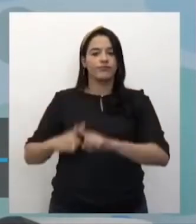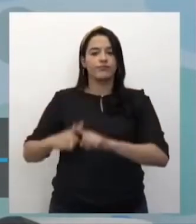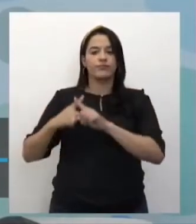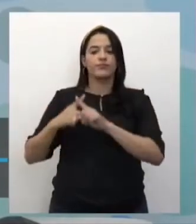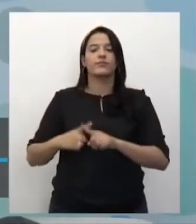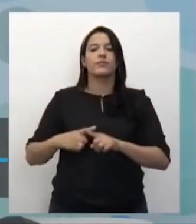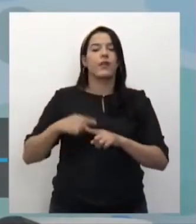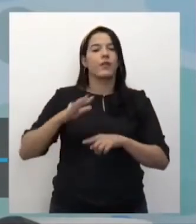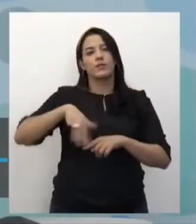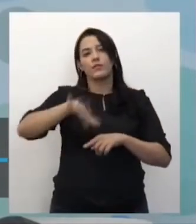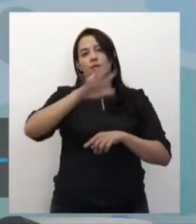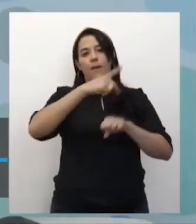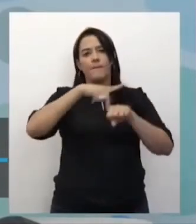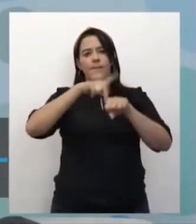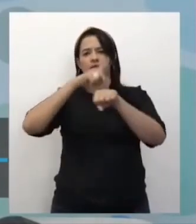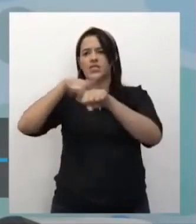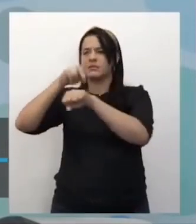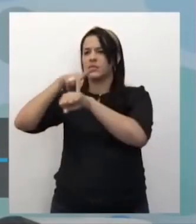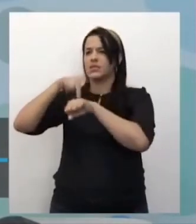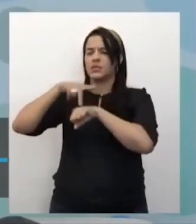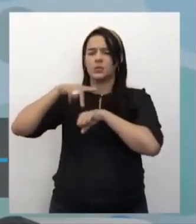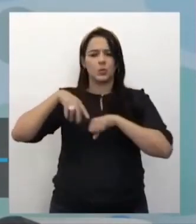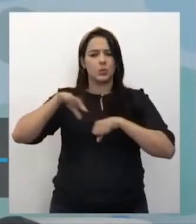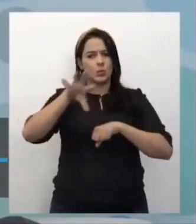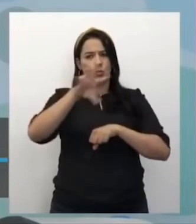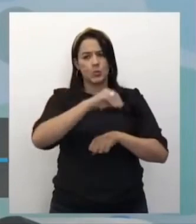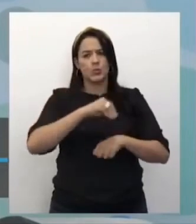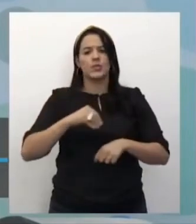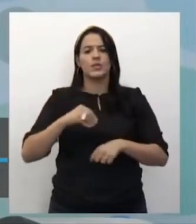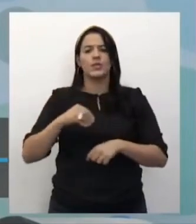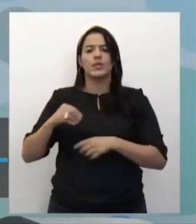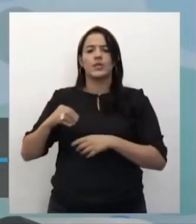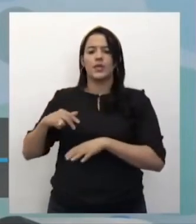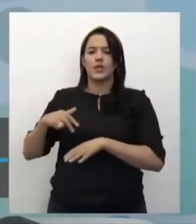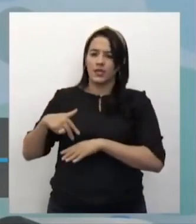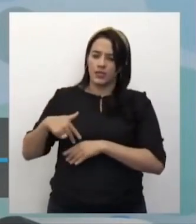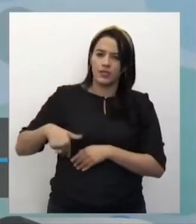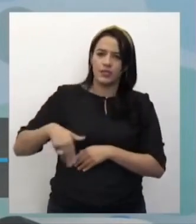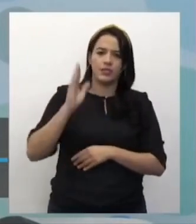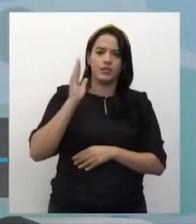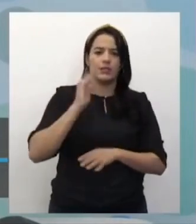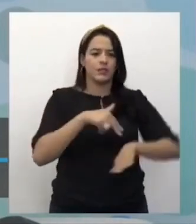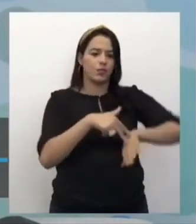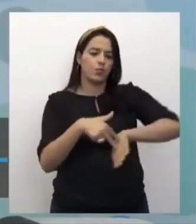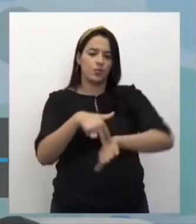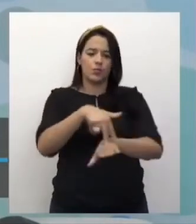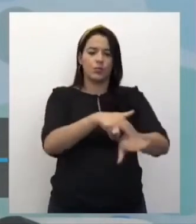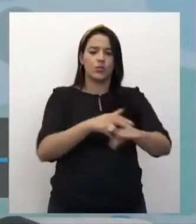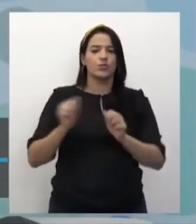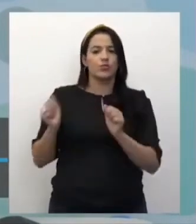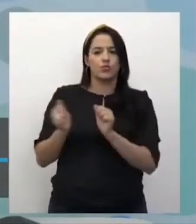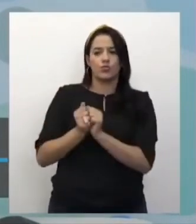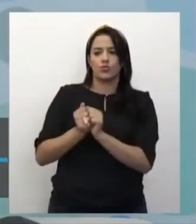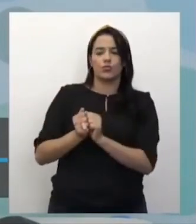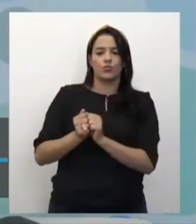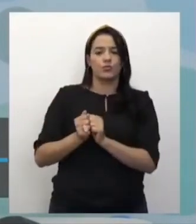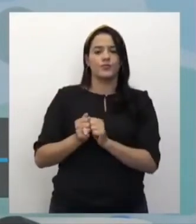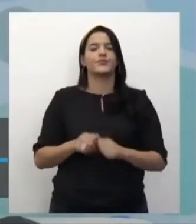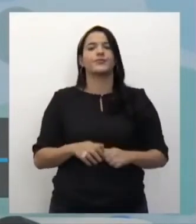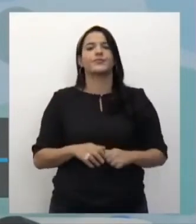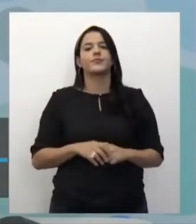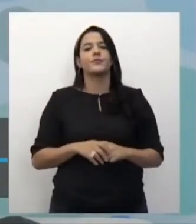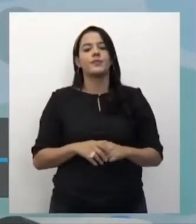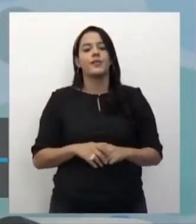competições internacionais, e todos os lugares que ele ia, ele levava a prancha dele de surf. Então, dessa maneira, ele